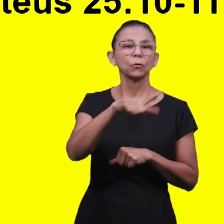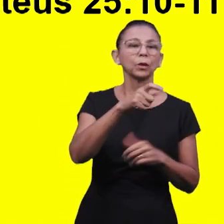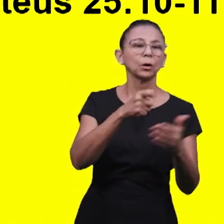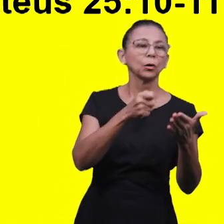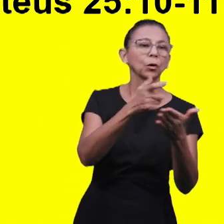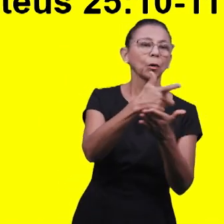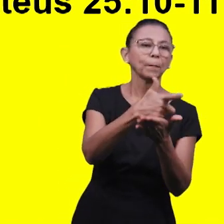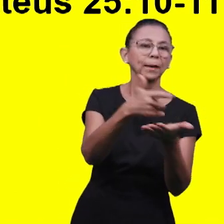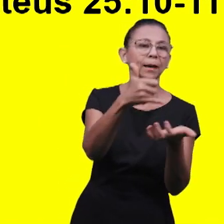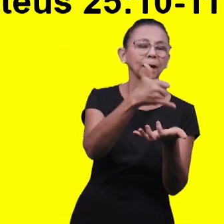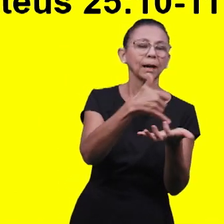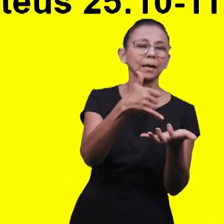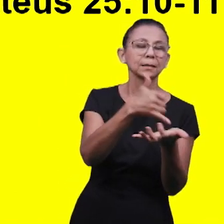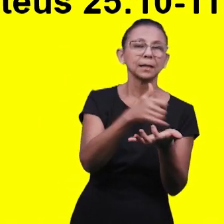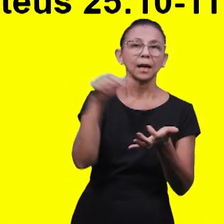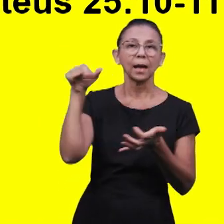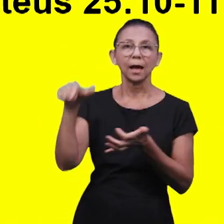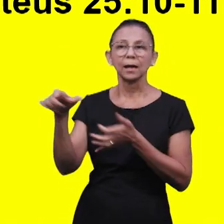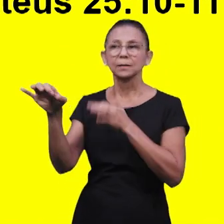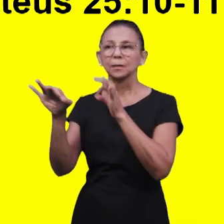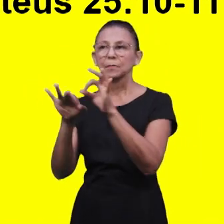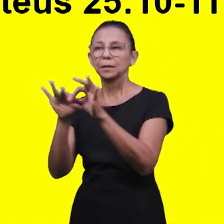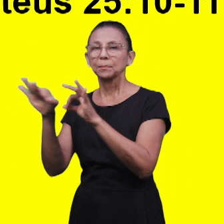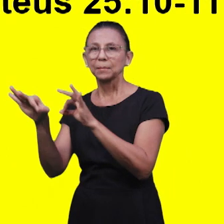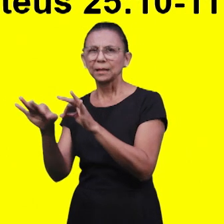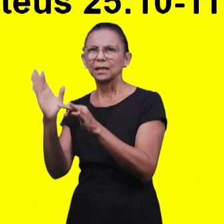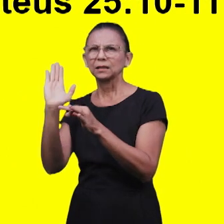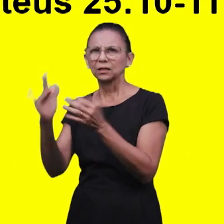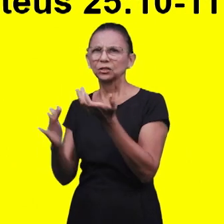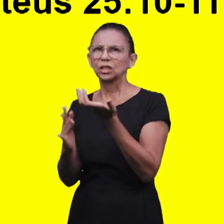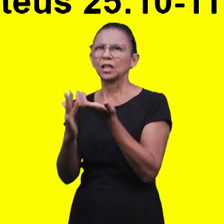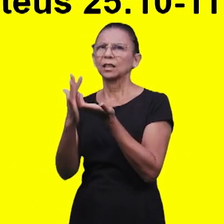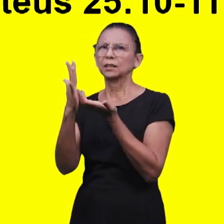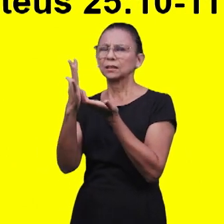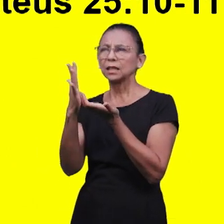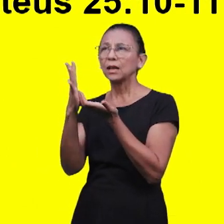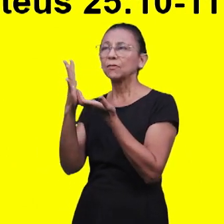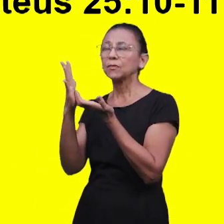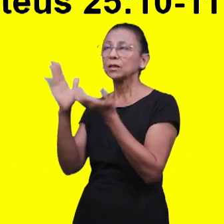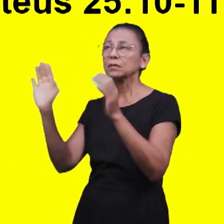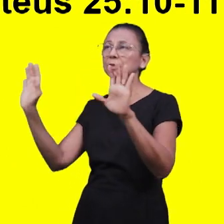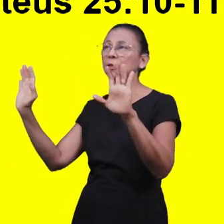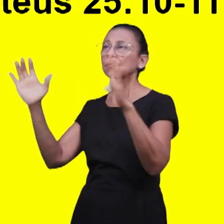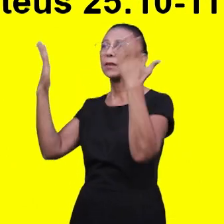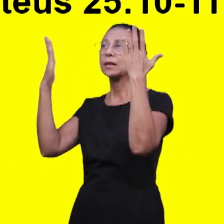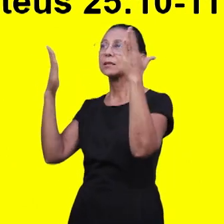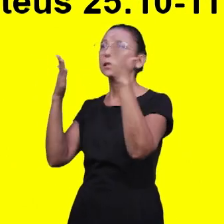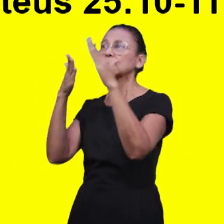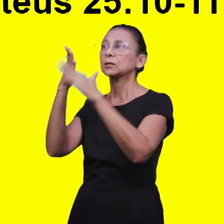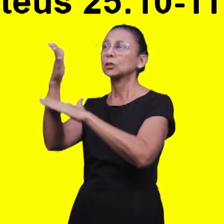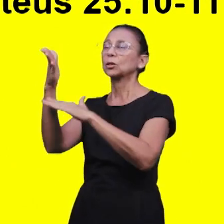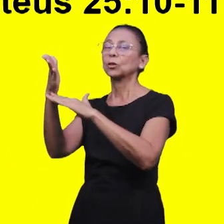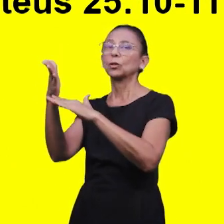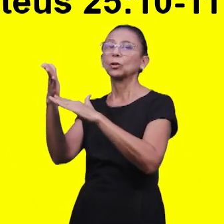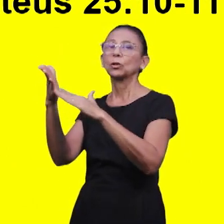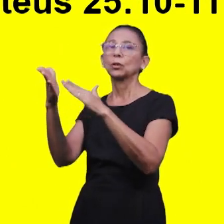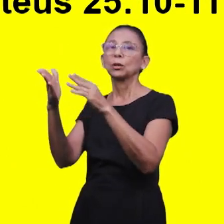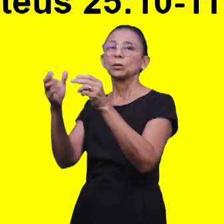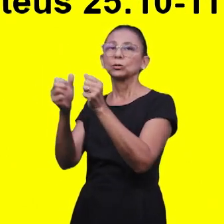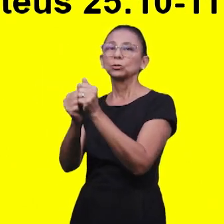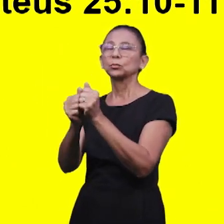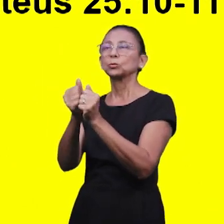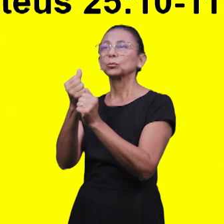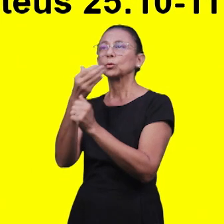com ele para as bodas e fechou-se a porta. E depois chegaram também as outras